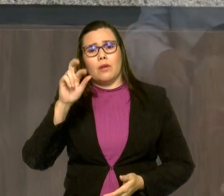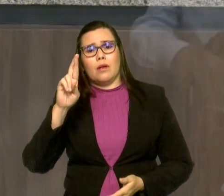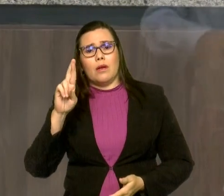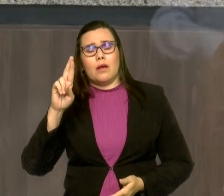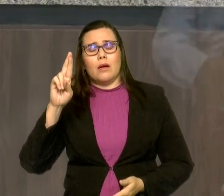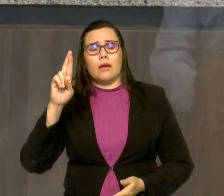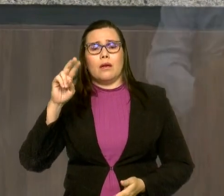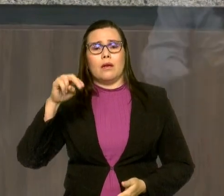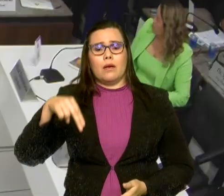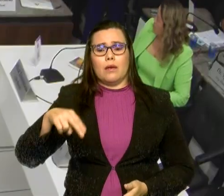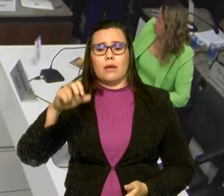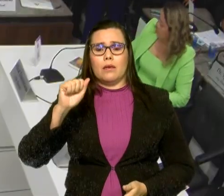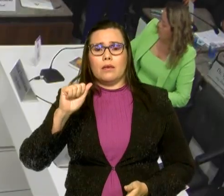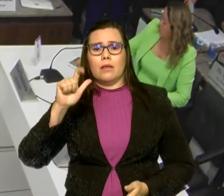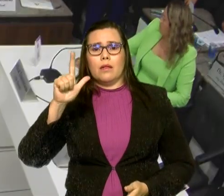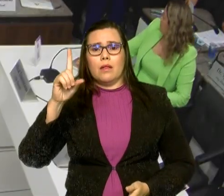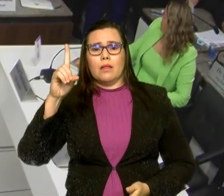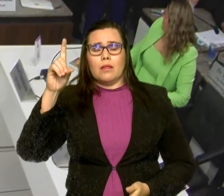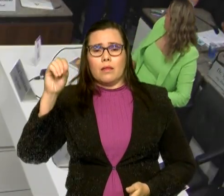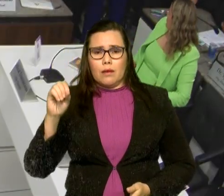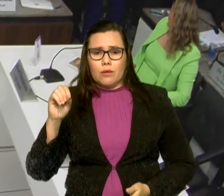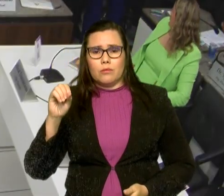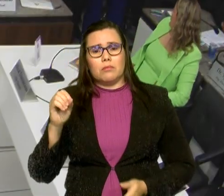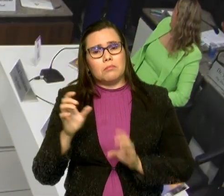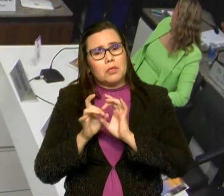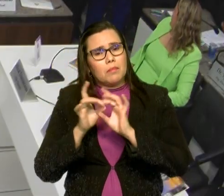requerimento. Deputada Arnaldo.